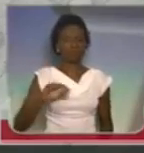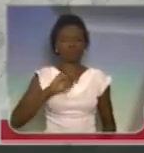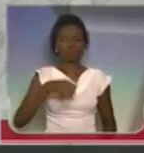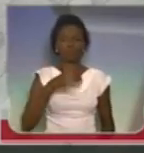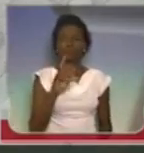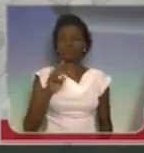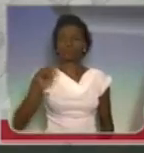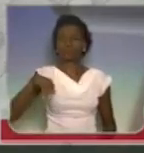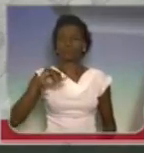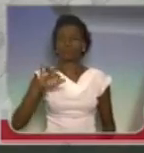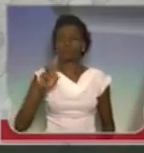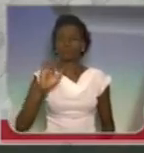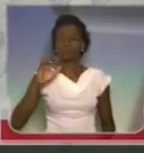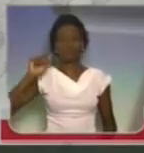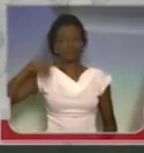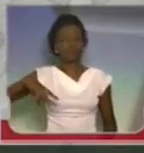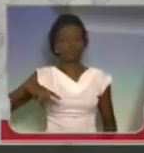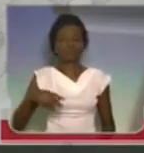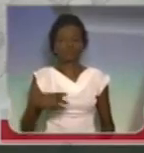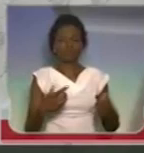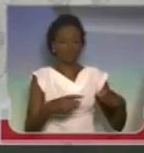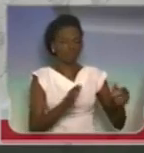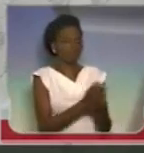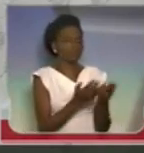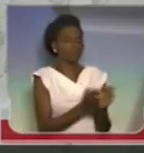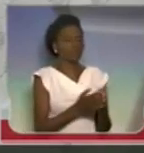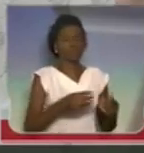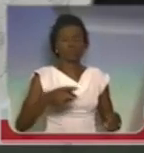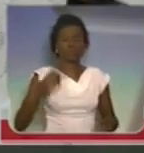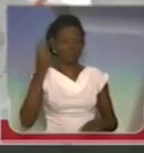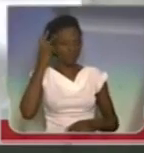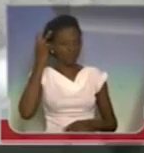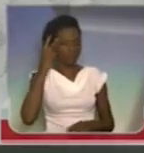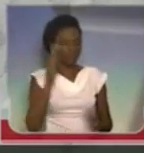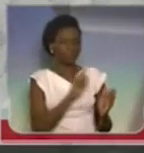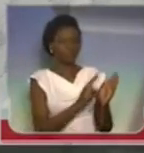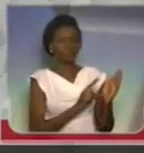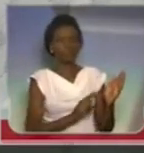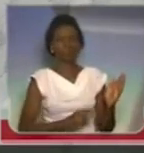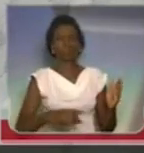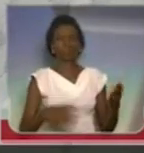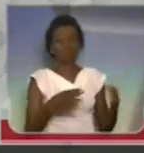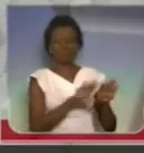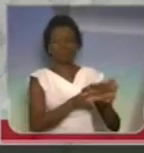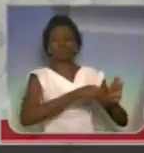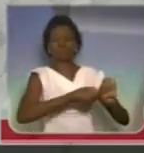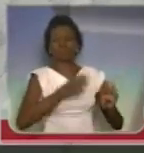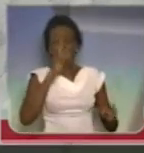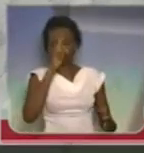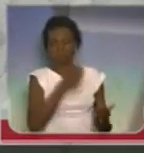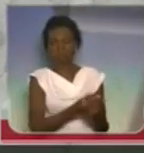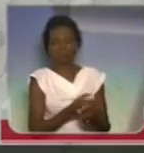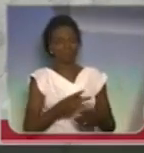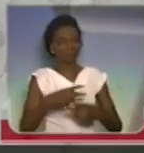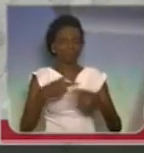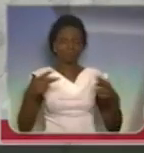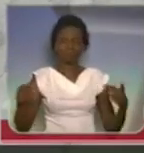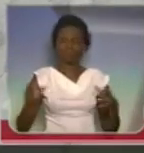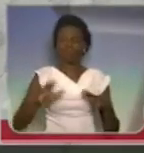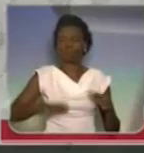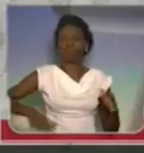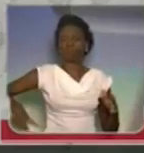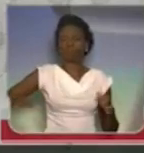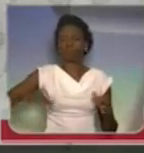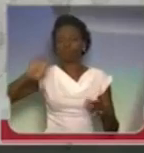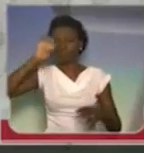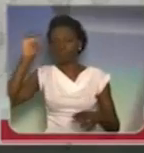São Paulo tá na lista vai ser fechada né e várias outras regiões do Estado a situação é a mesma